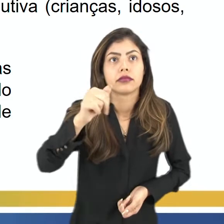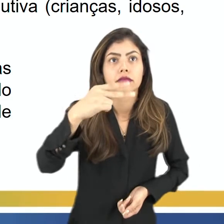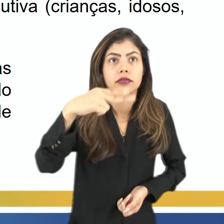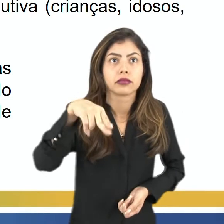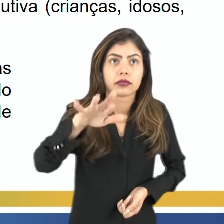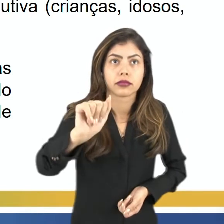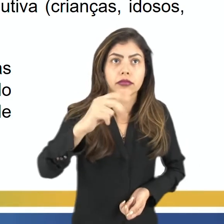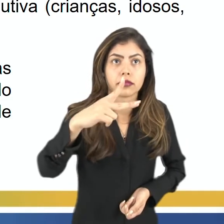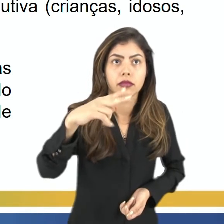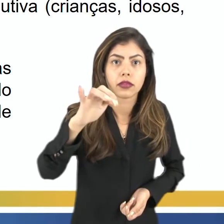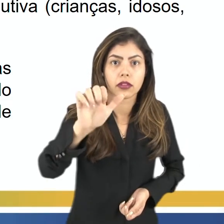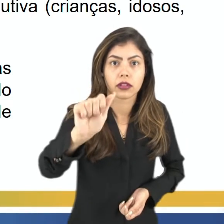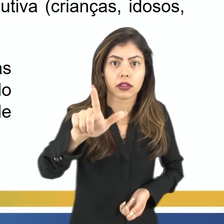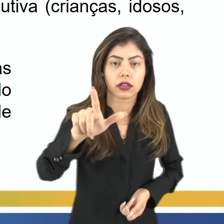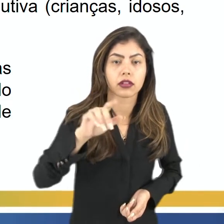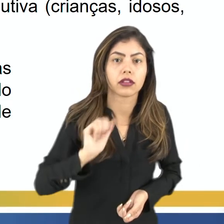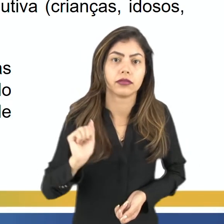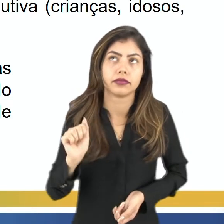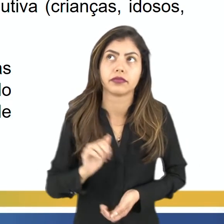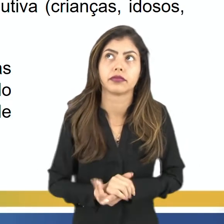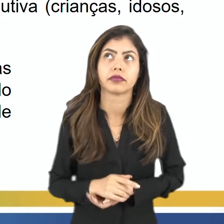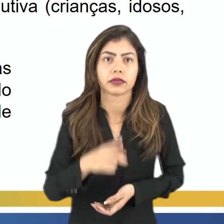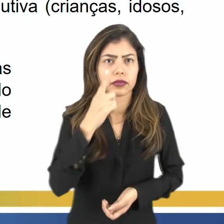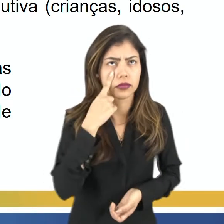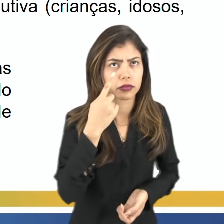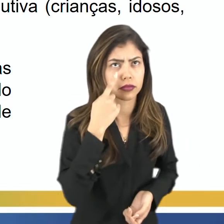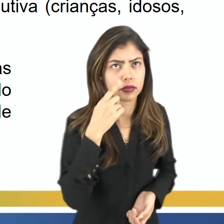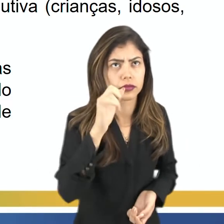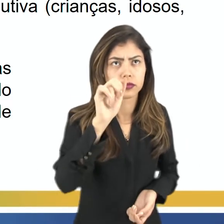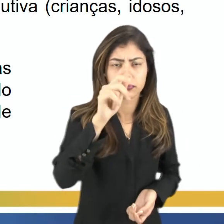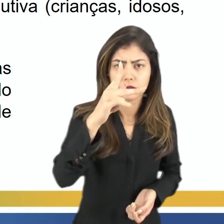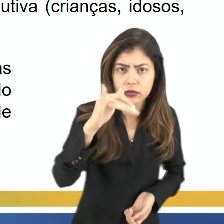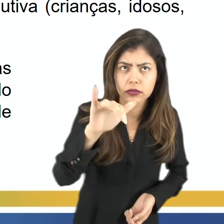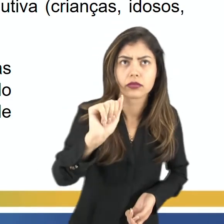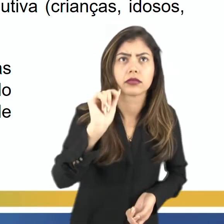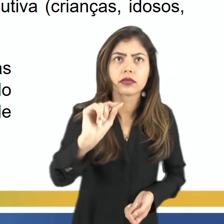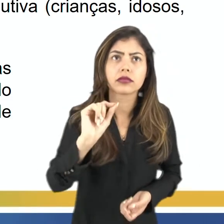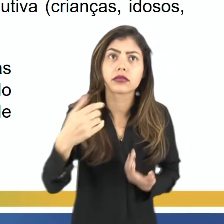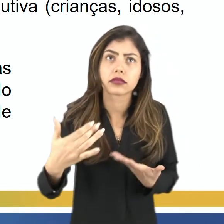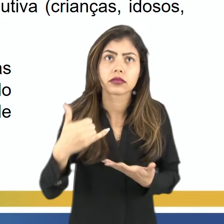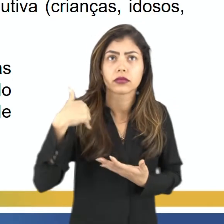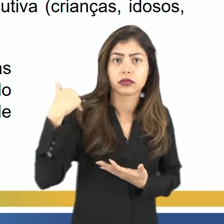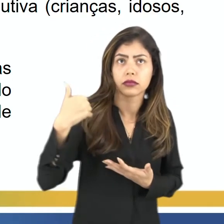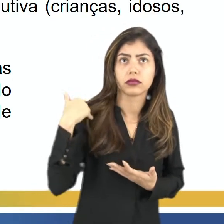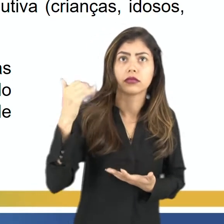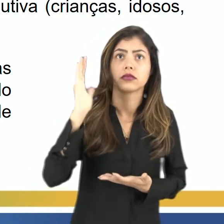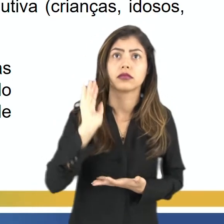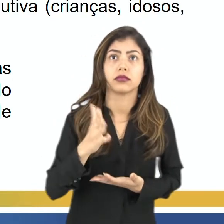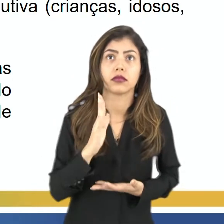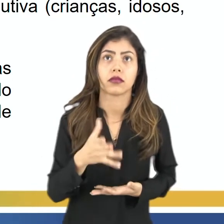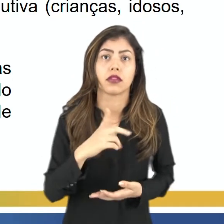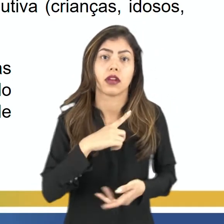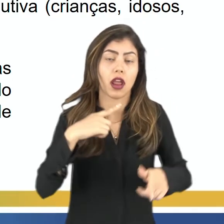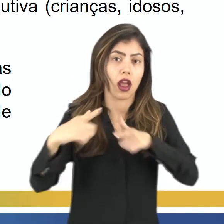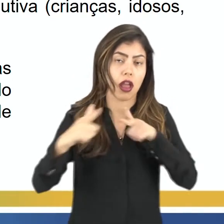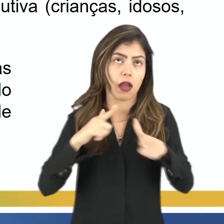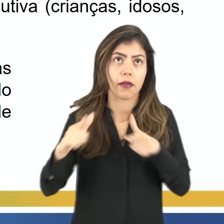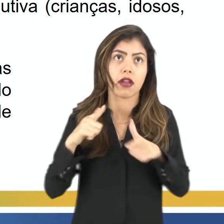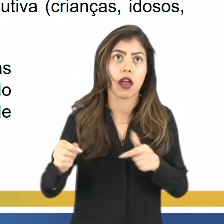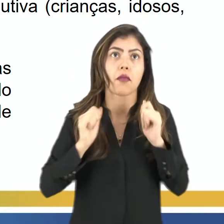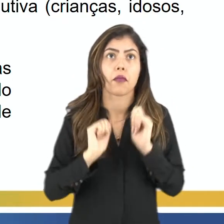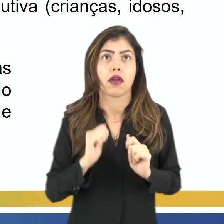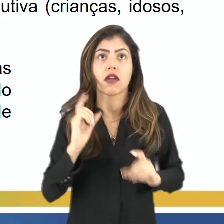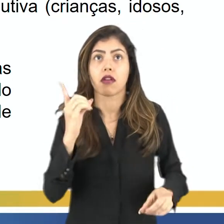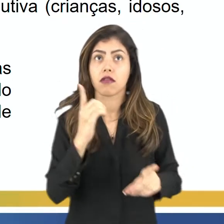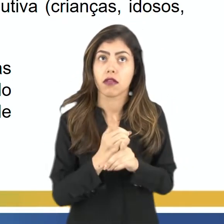de PIA, PNEA, PEA. Vamos por partes. PIA, população em idade ativa. São pessoas teoricamente